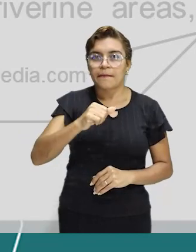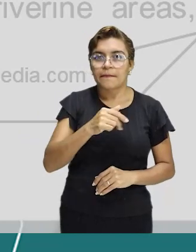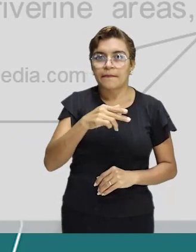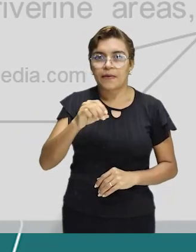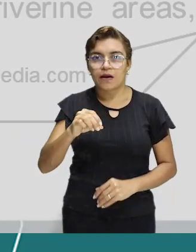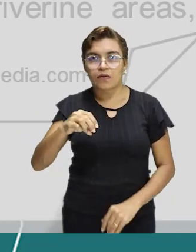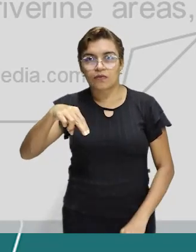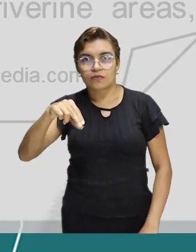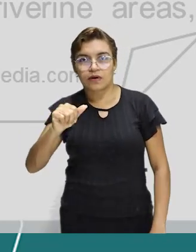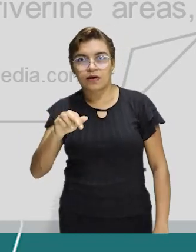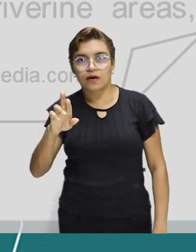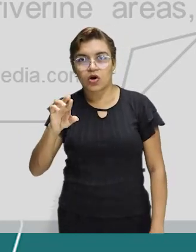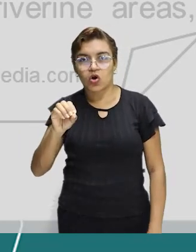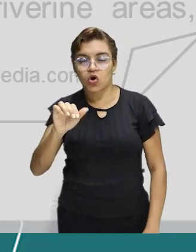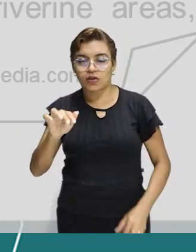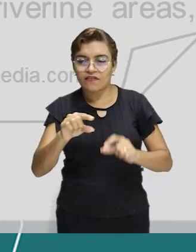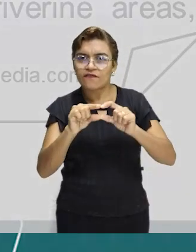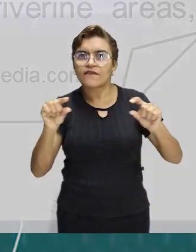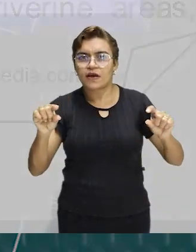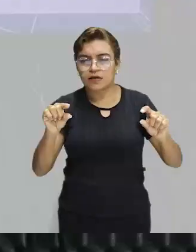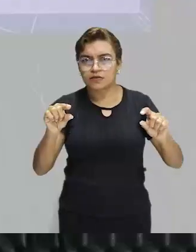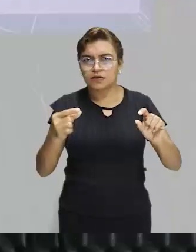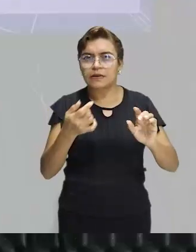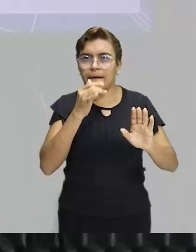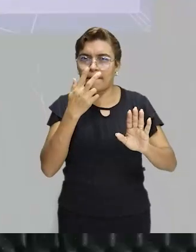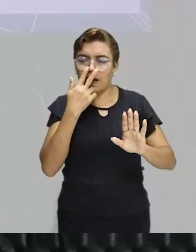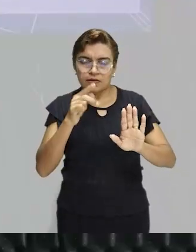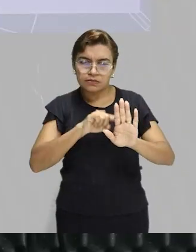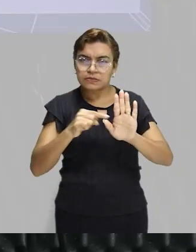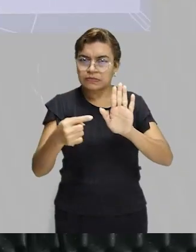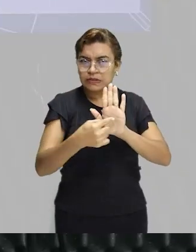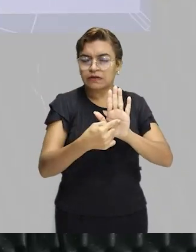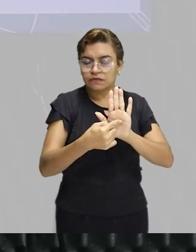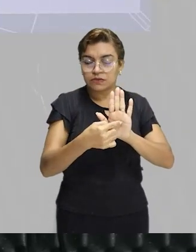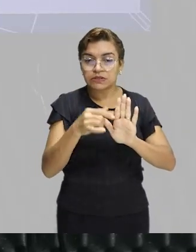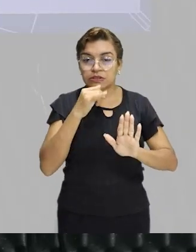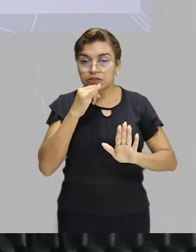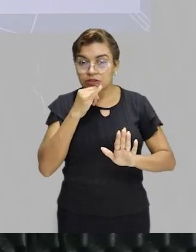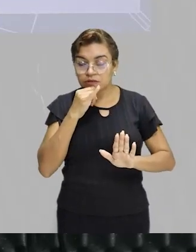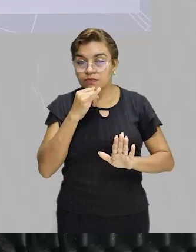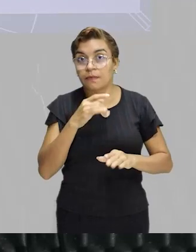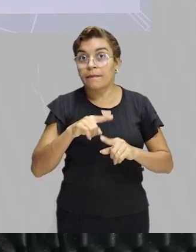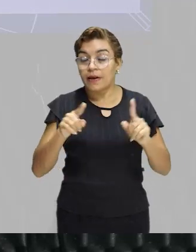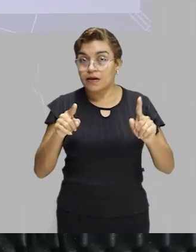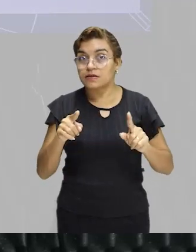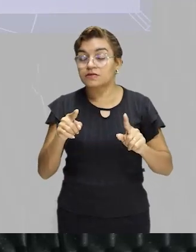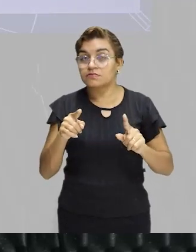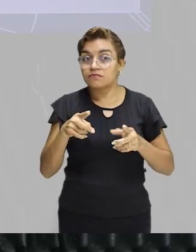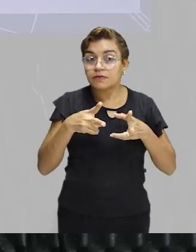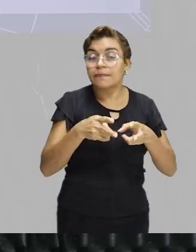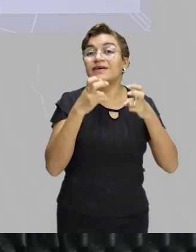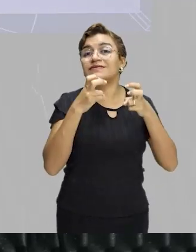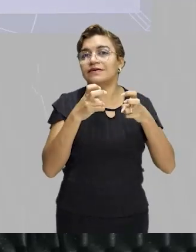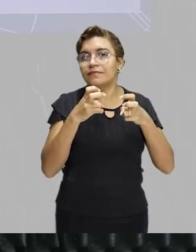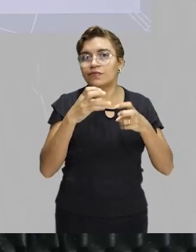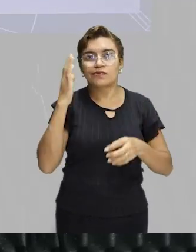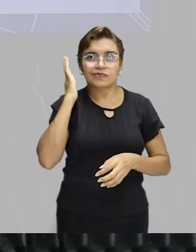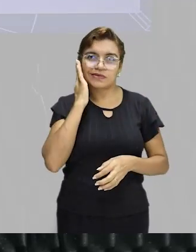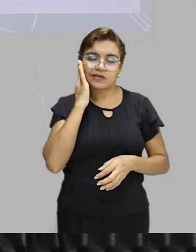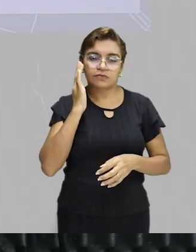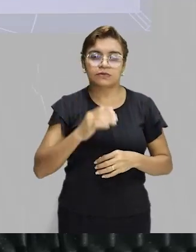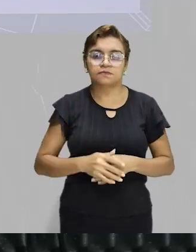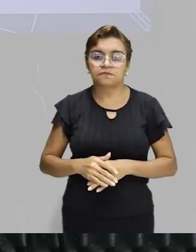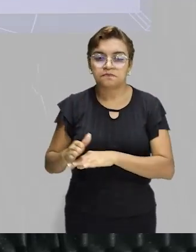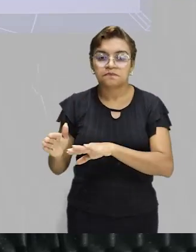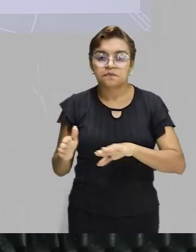palavras cognatas, são essas palavras que vão te ajudar justamente na compreensão textual. Aqui tem um fragmento,